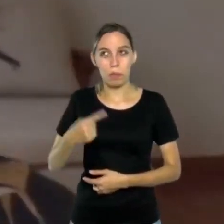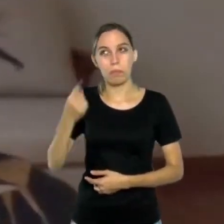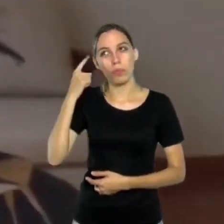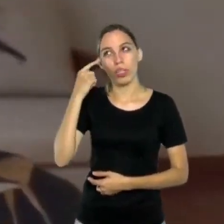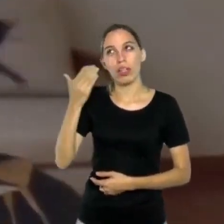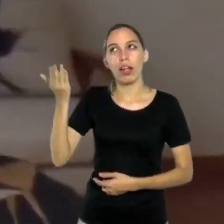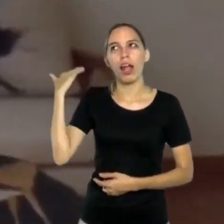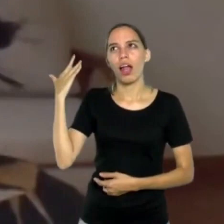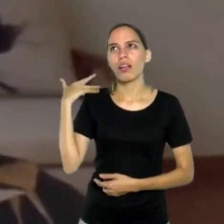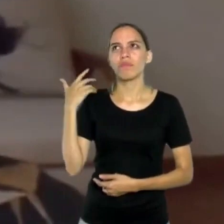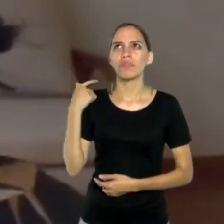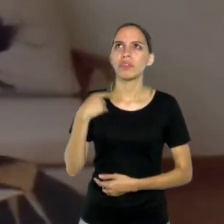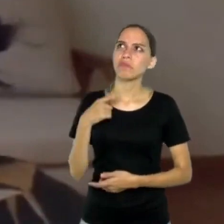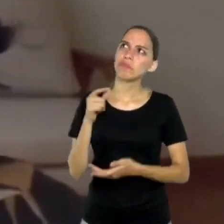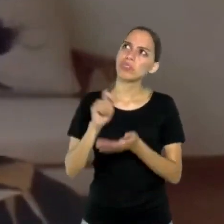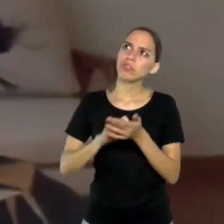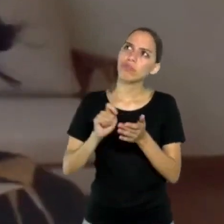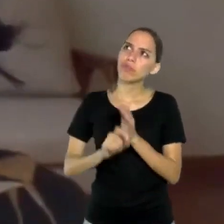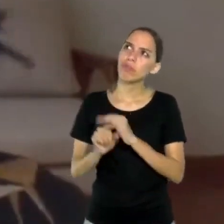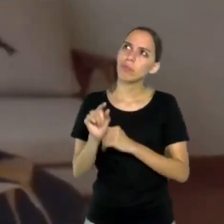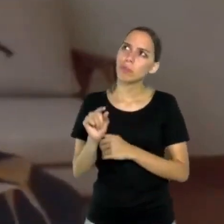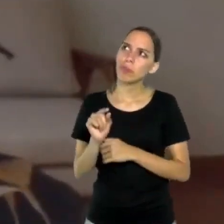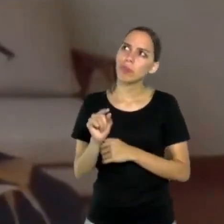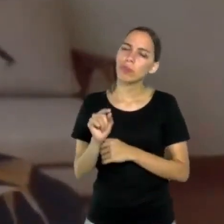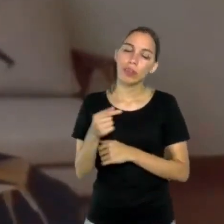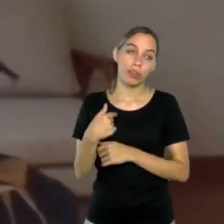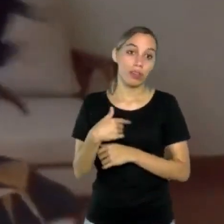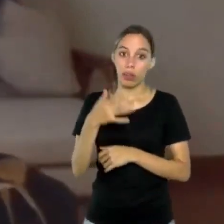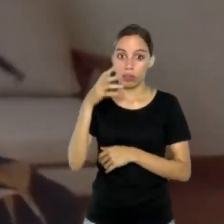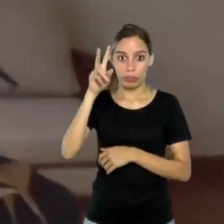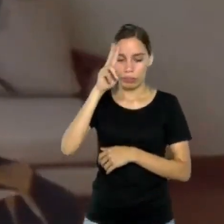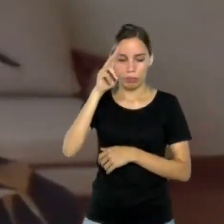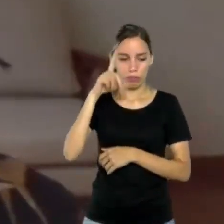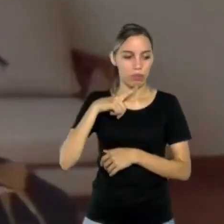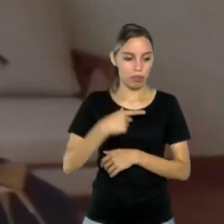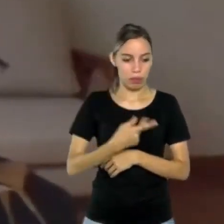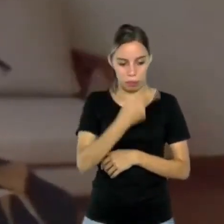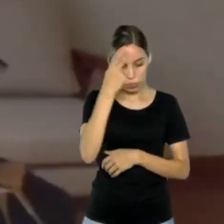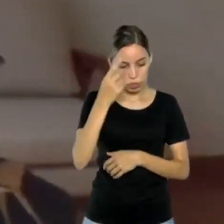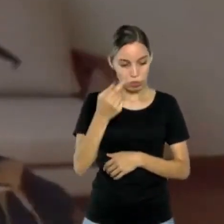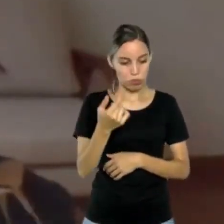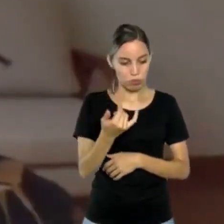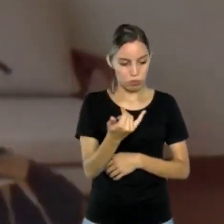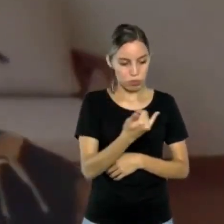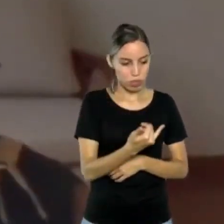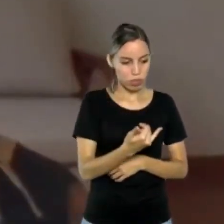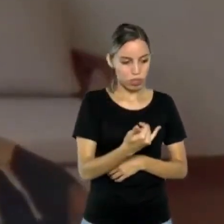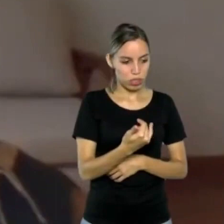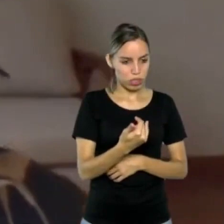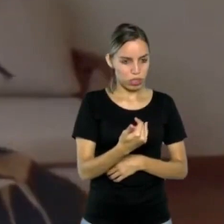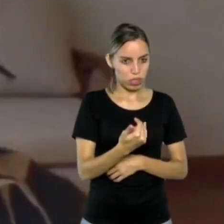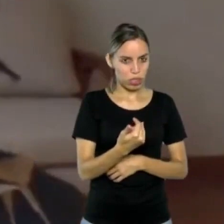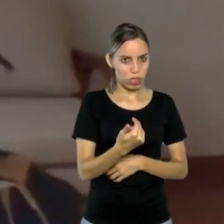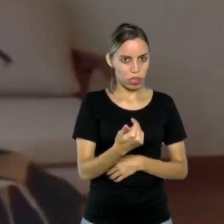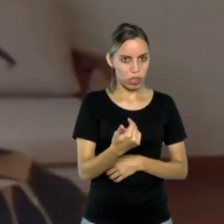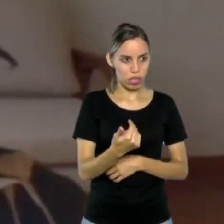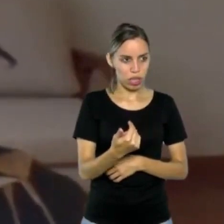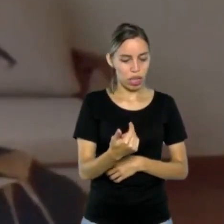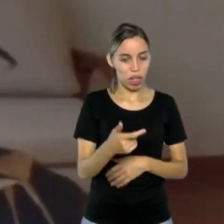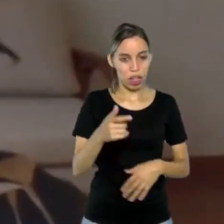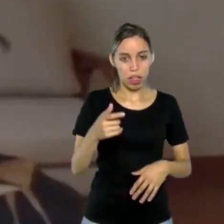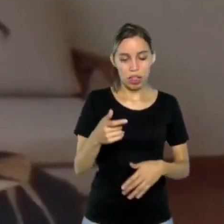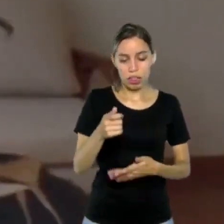fica nessa... Eu não me lembro quem que falou isso, que os escritores sempre têm medo de nunca mais escrever, né? Eu tenho muito esse medo,